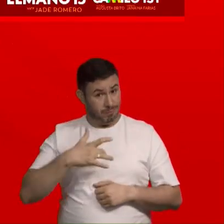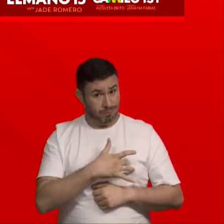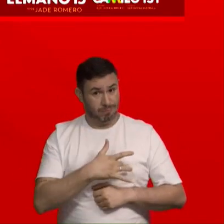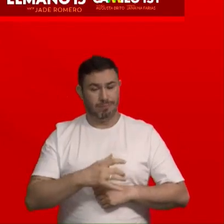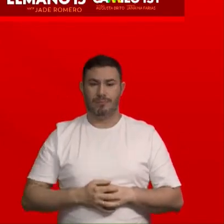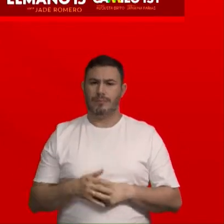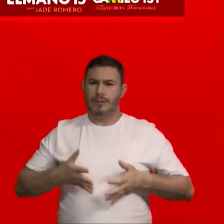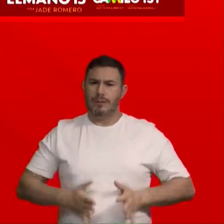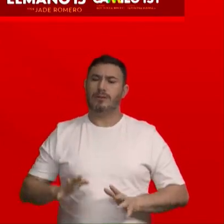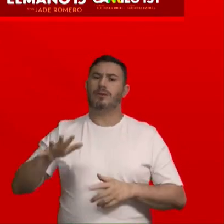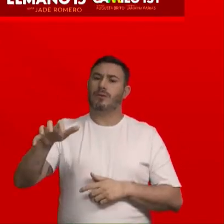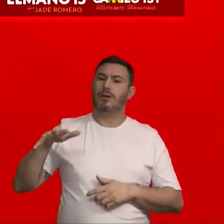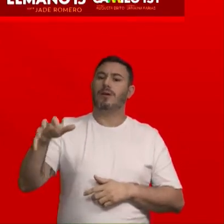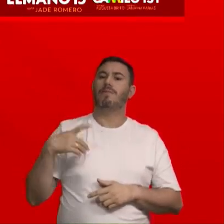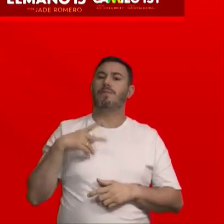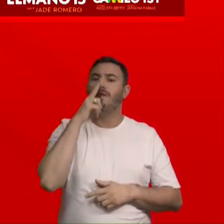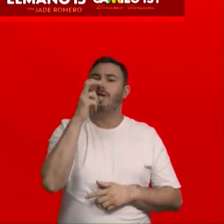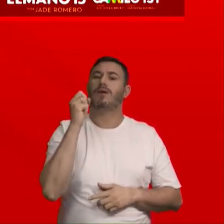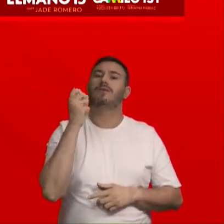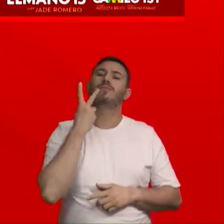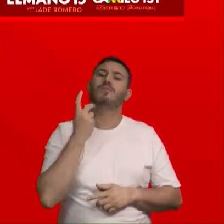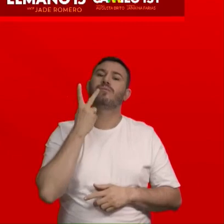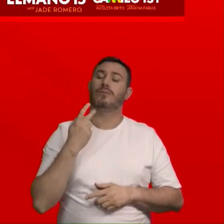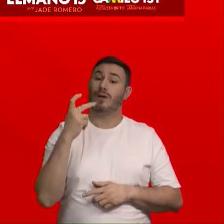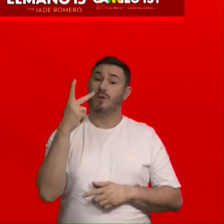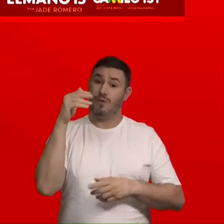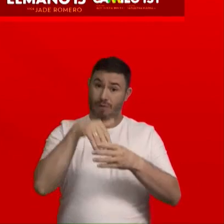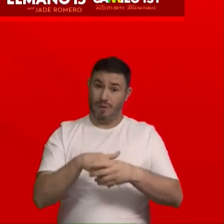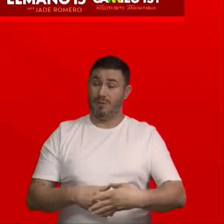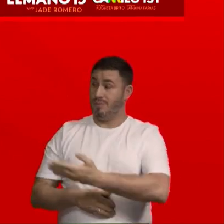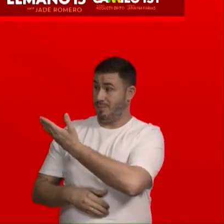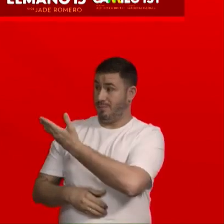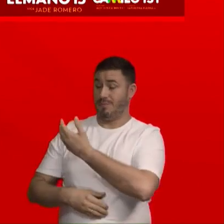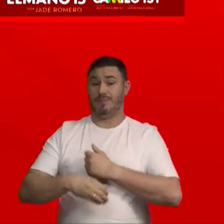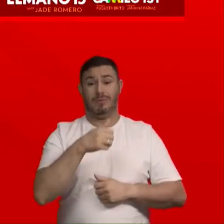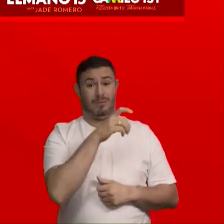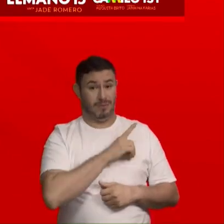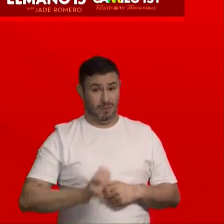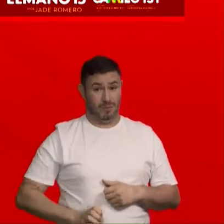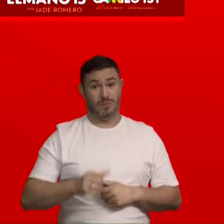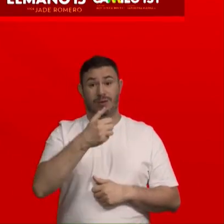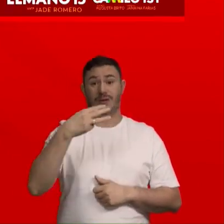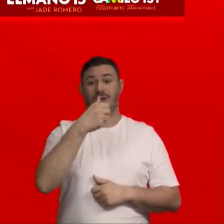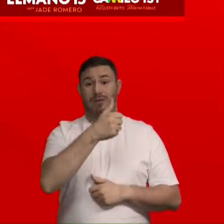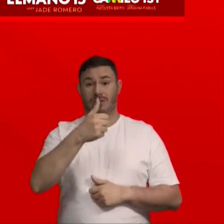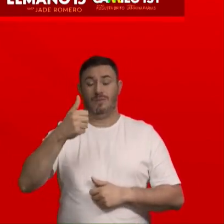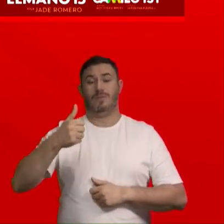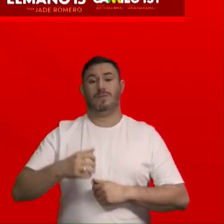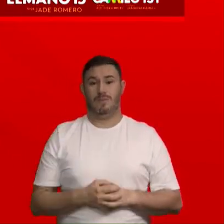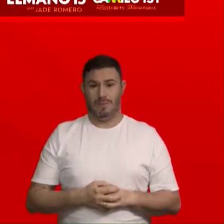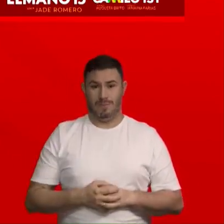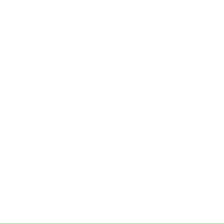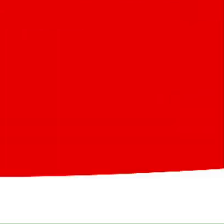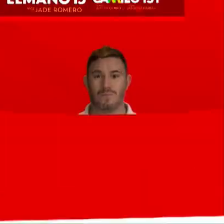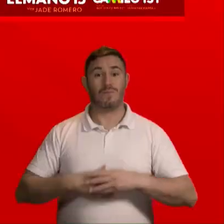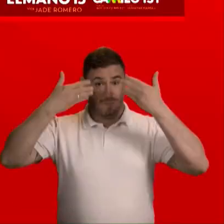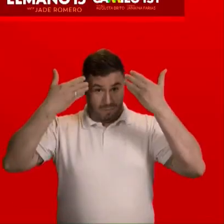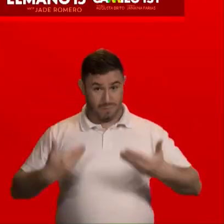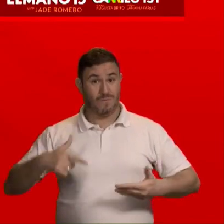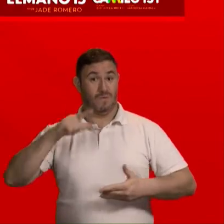saúde. Venho do Cariri para fortalecer o Ceará. Peço seu voto. Pedro Lobo, deputada estadual,